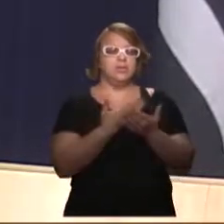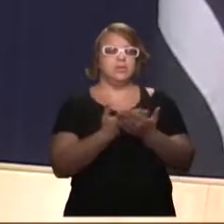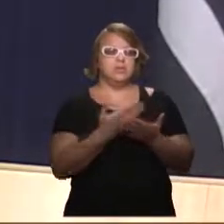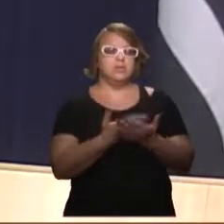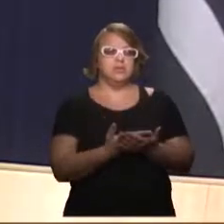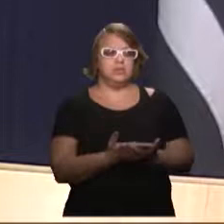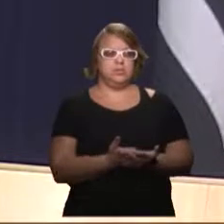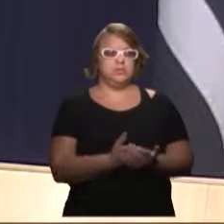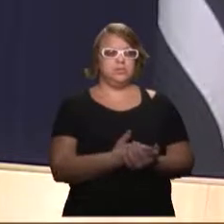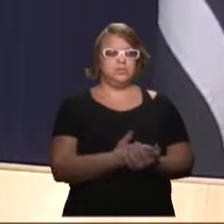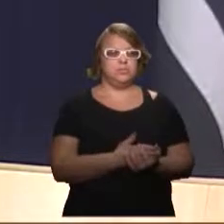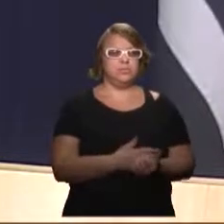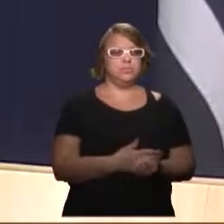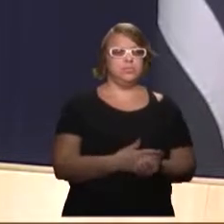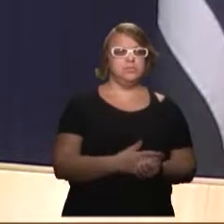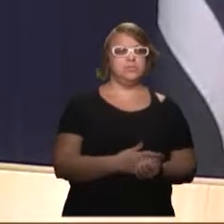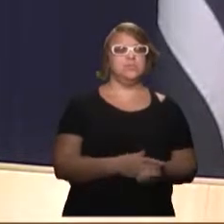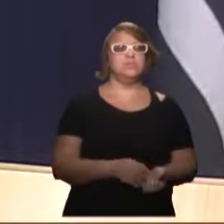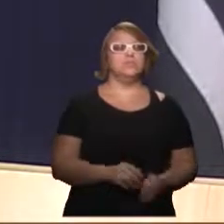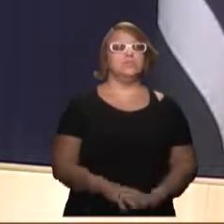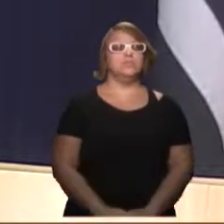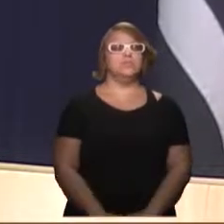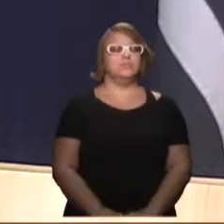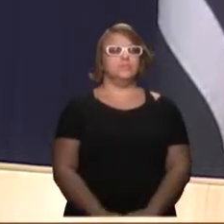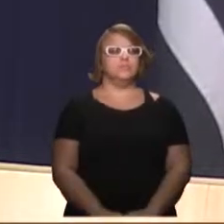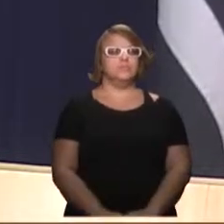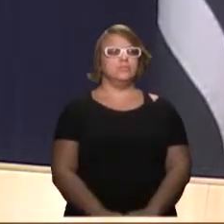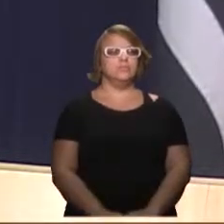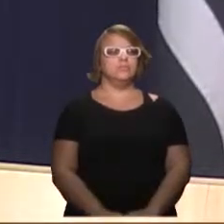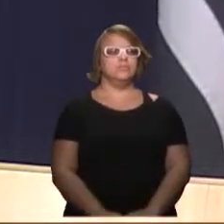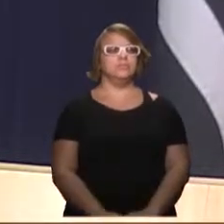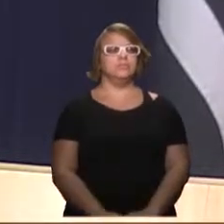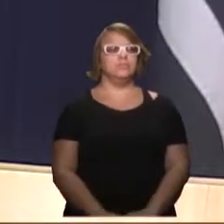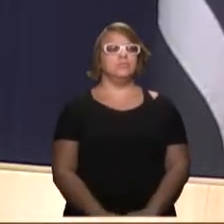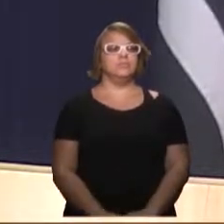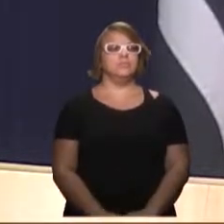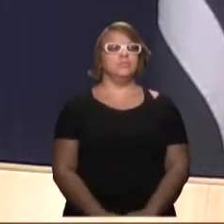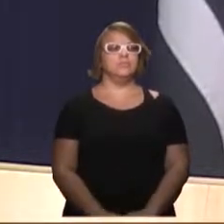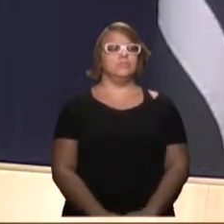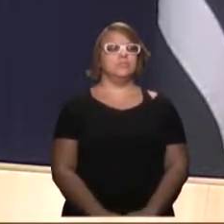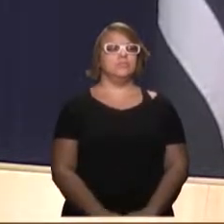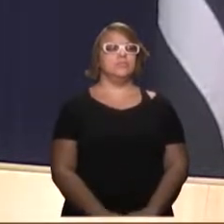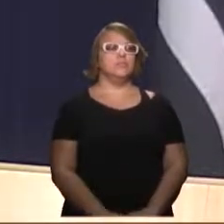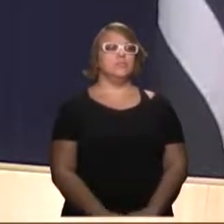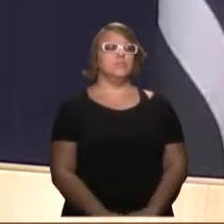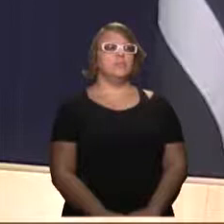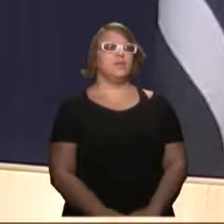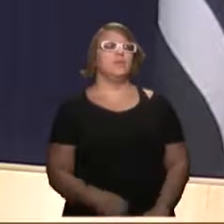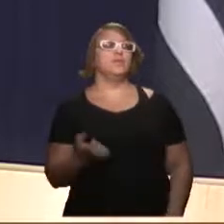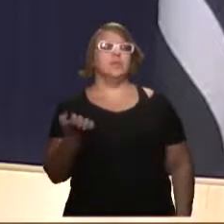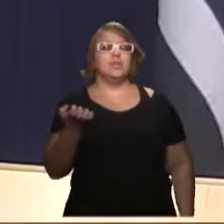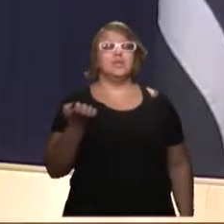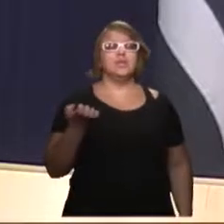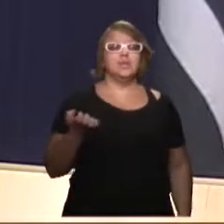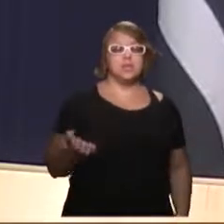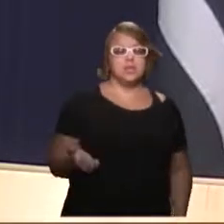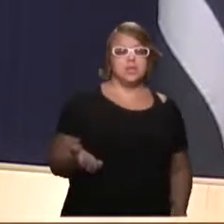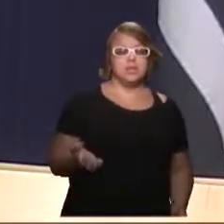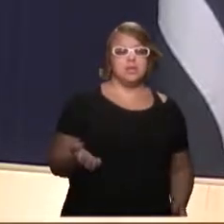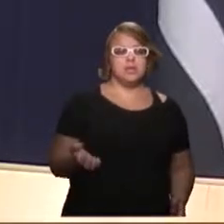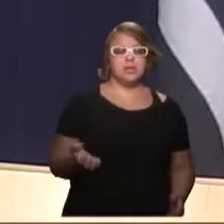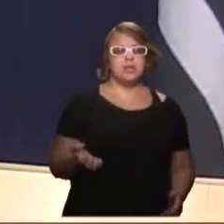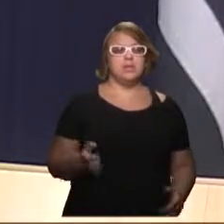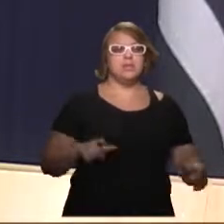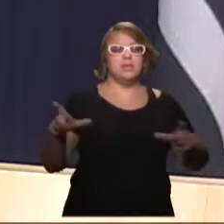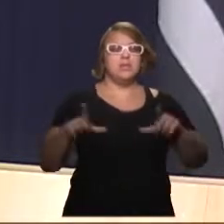porque intelectual, essas sim conseguiriam, pela sua força de vontade. Aquele cidadão que trabalha de manhã, chega em casa 9,